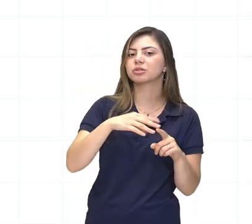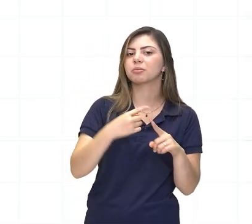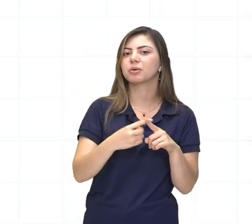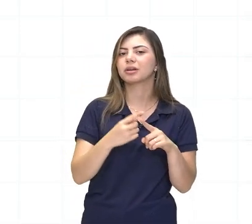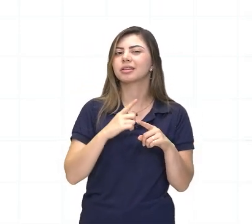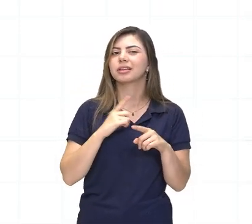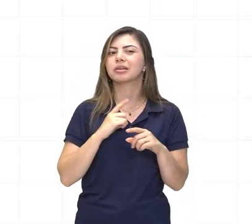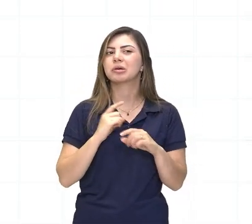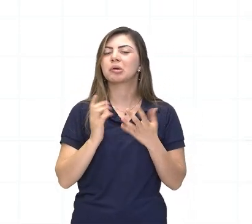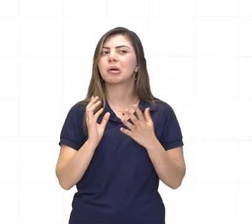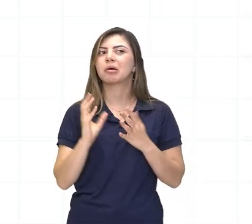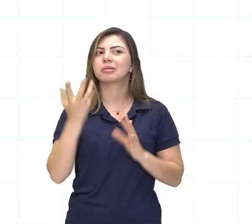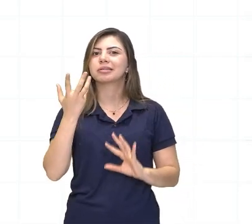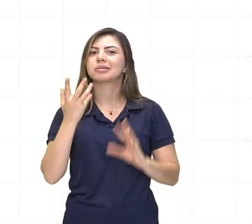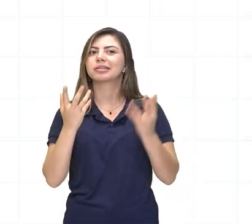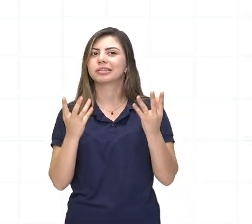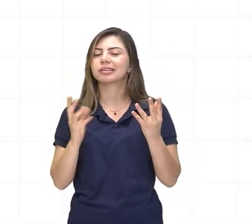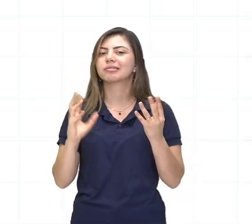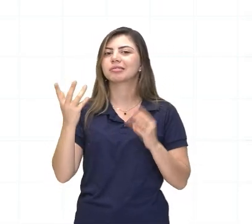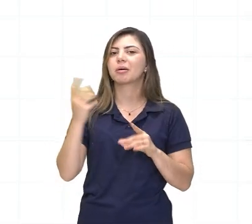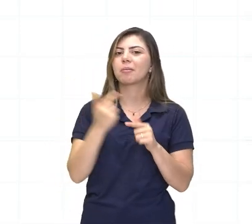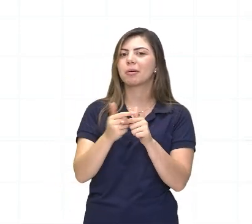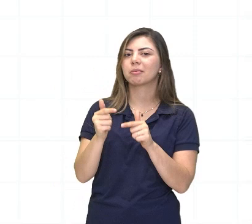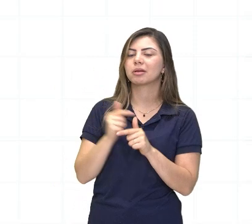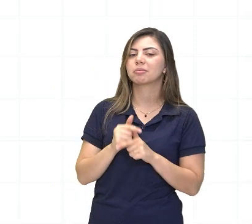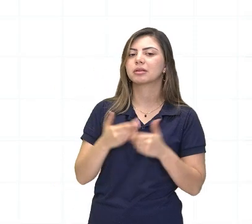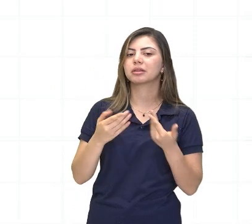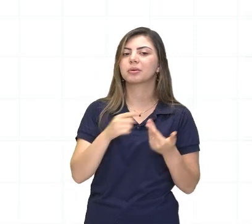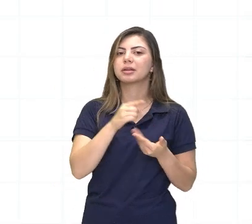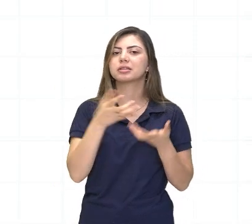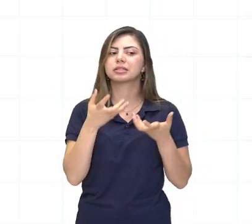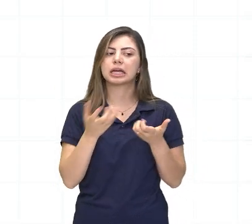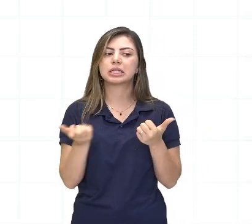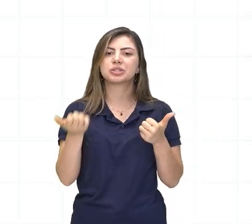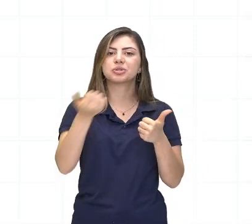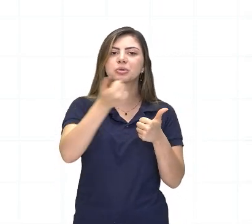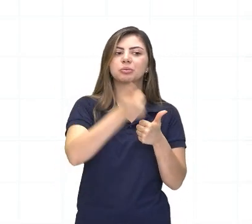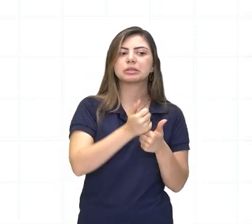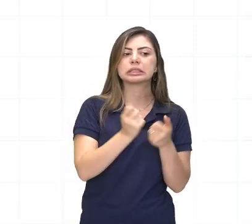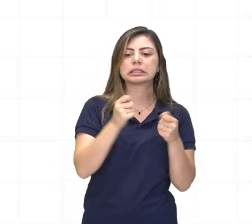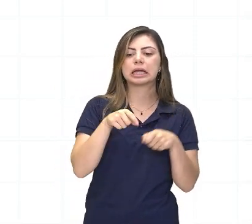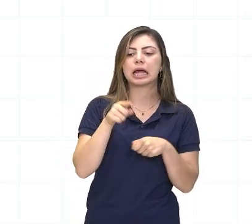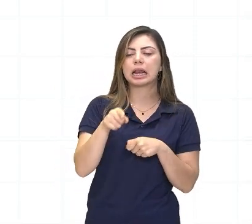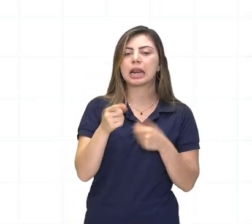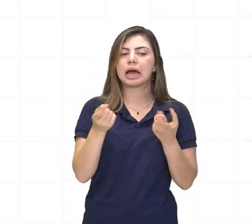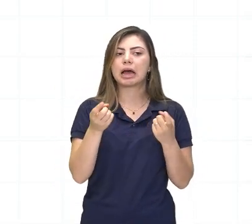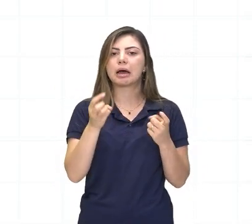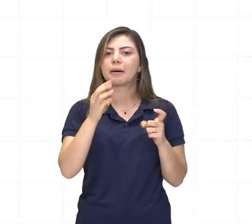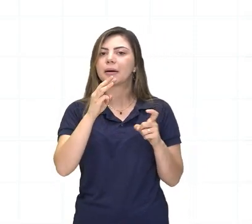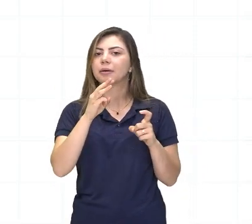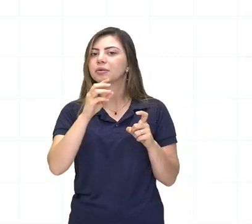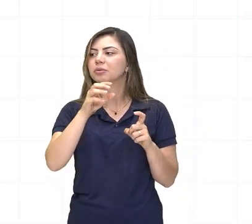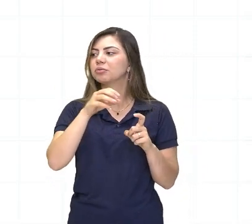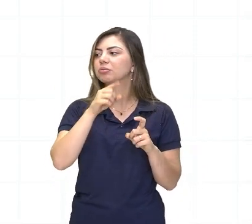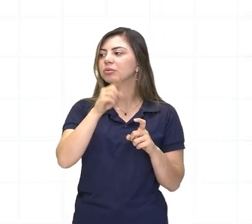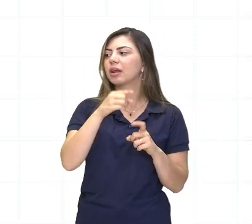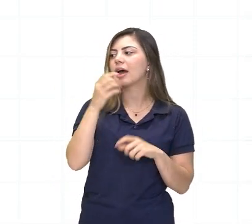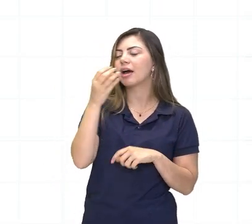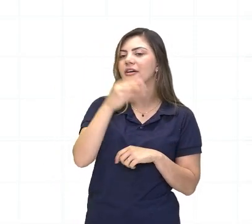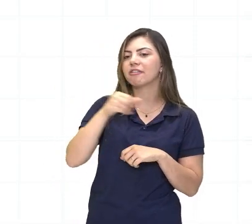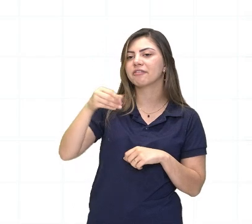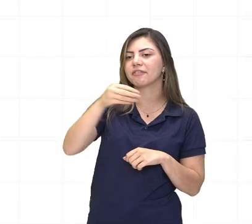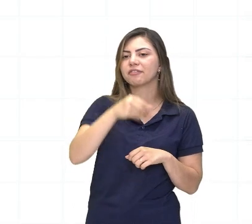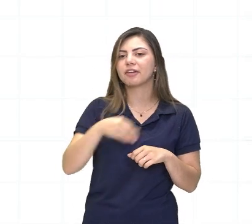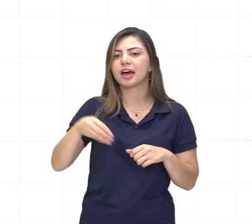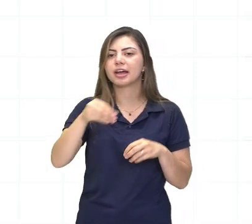climáticas, dos problemas climáticos, né? Eles querem substituir como uma forma de agradar essas entidades. Então a gente tem aí aspectos do dia a dia,